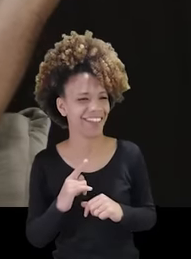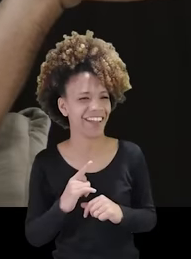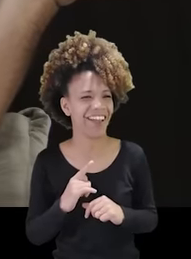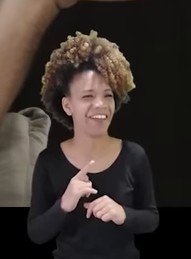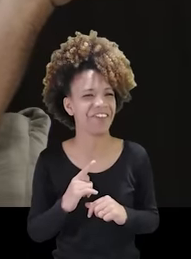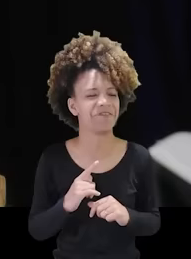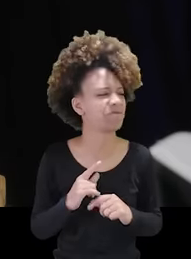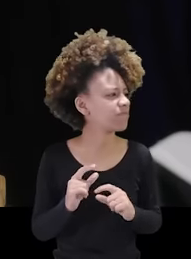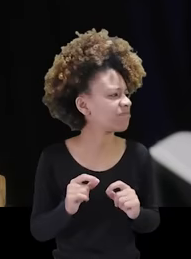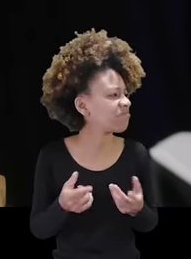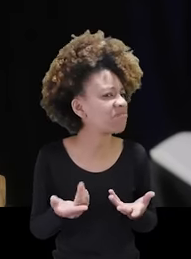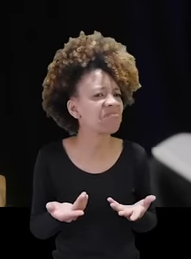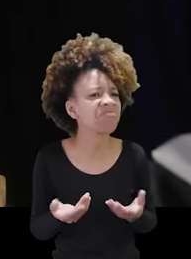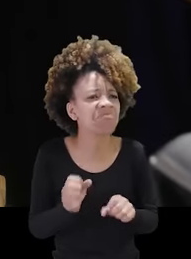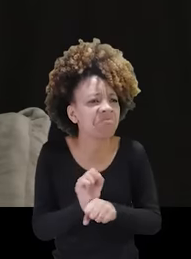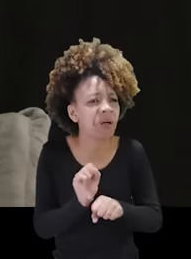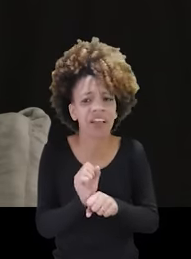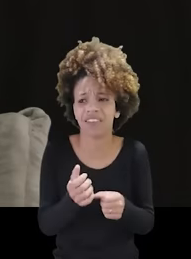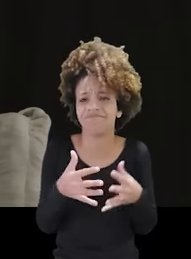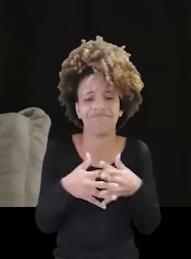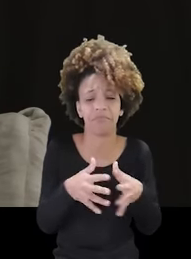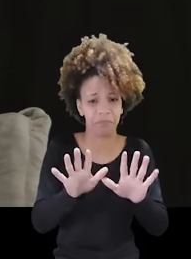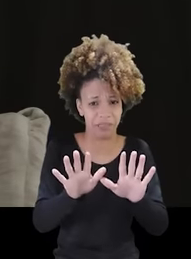pegar etiqueta na mesa